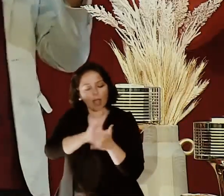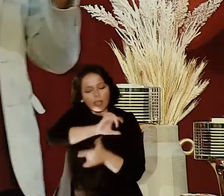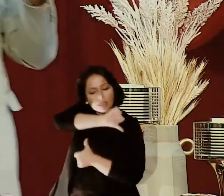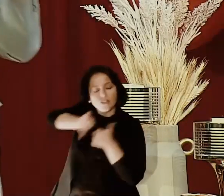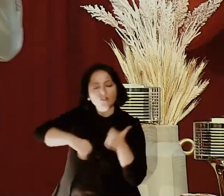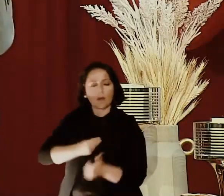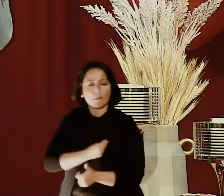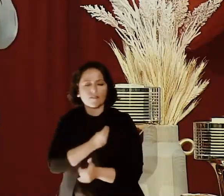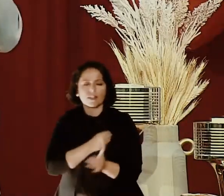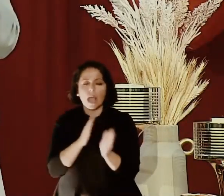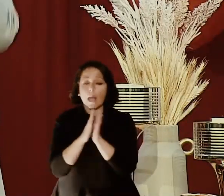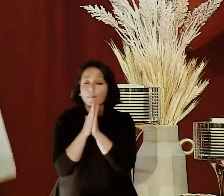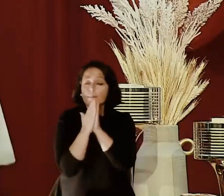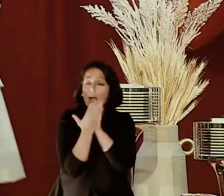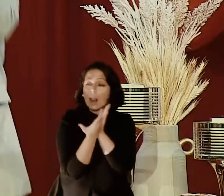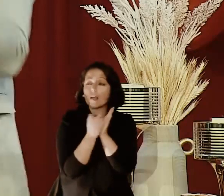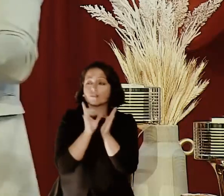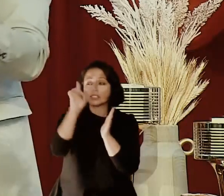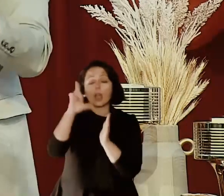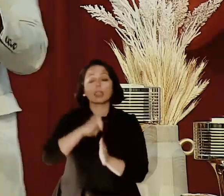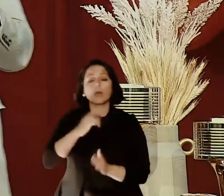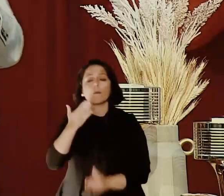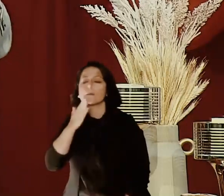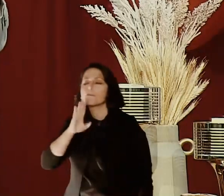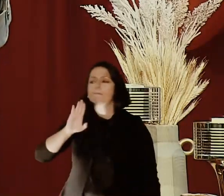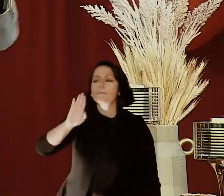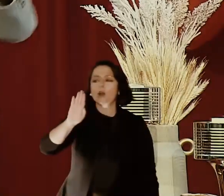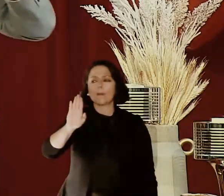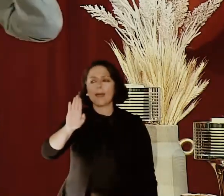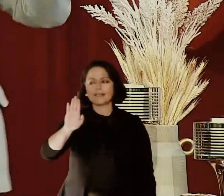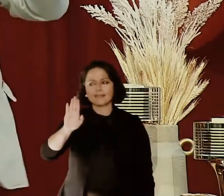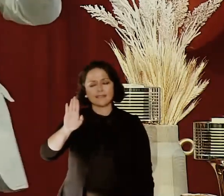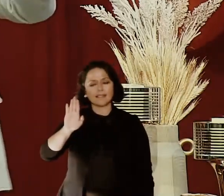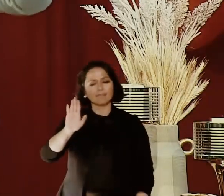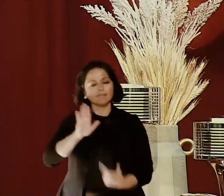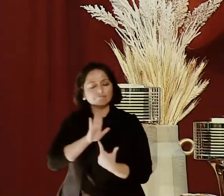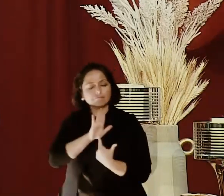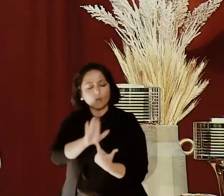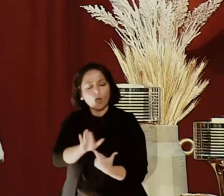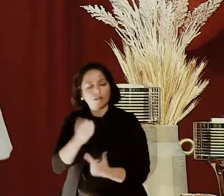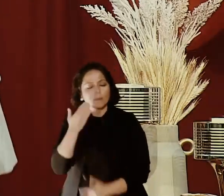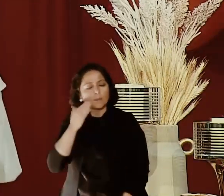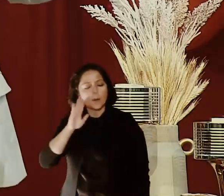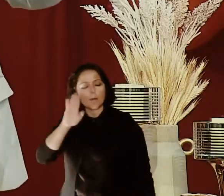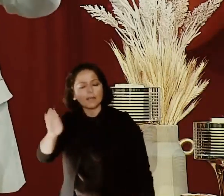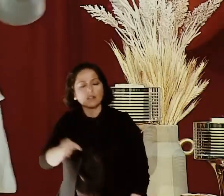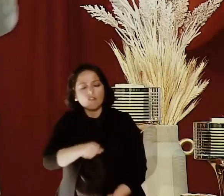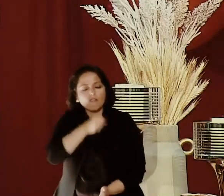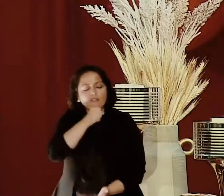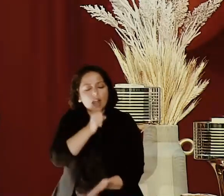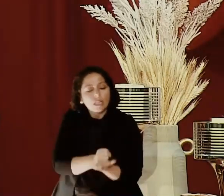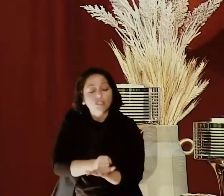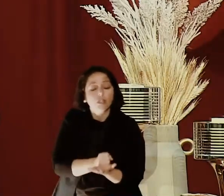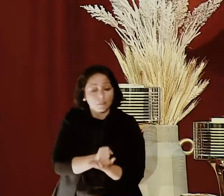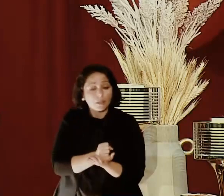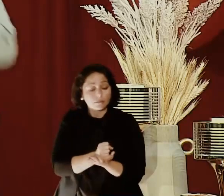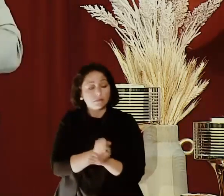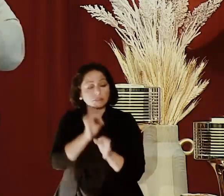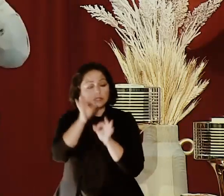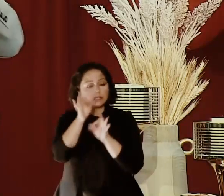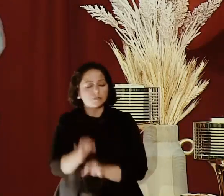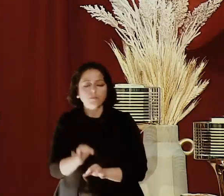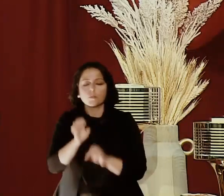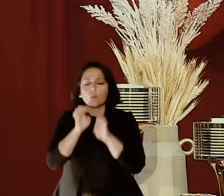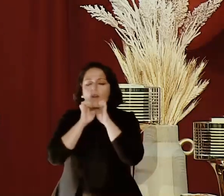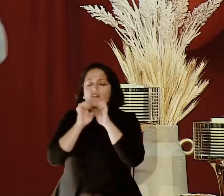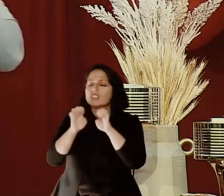a palavra de Deus, a Escritura, ela tem uma promessa sendo declarada no Velho Testamento e que foi cumprida